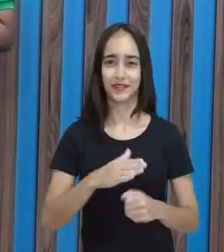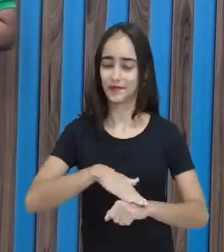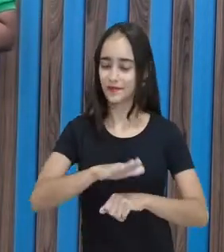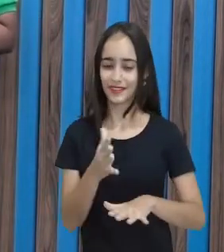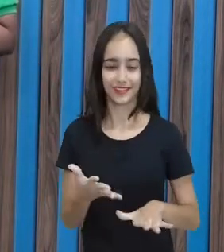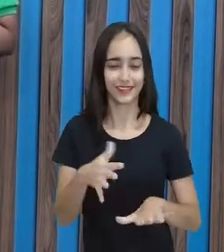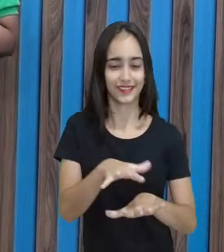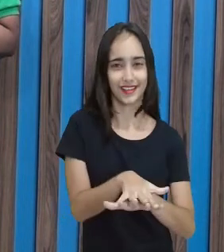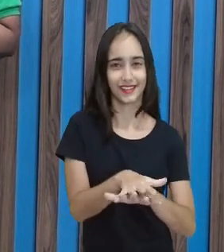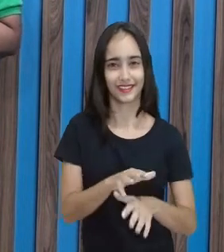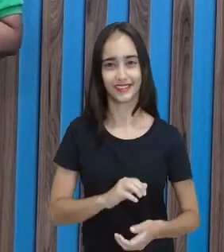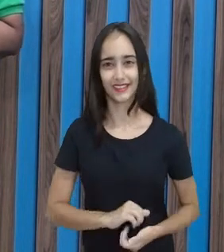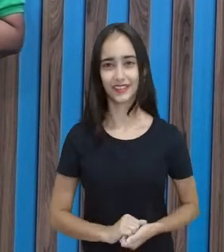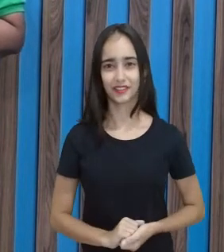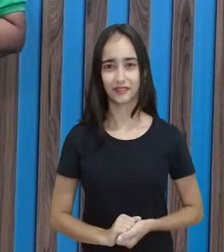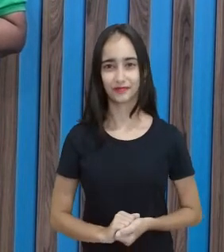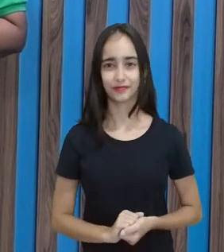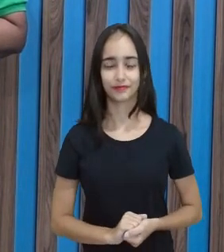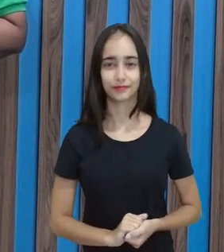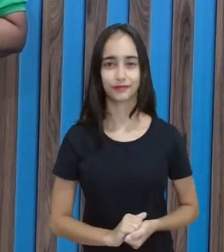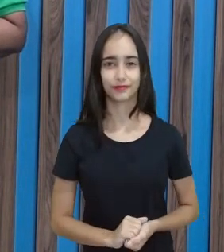inclusiva.